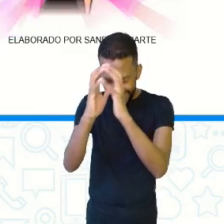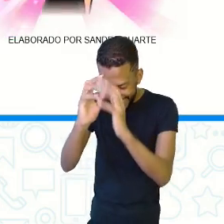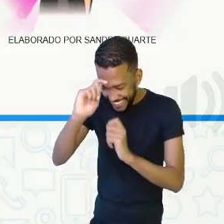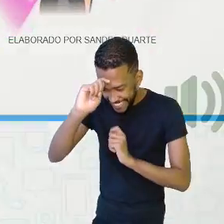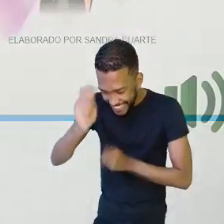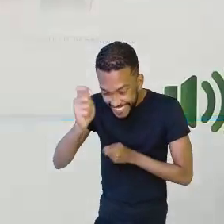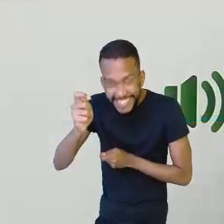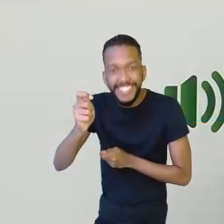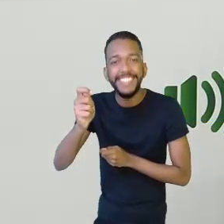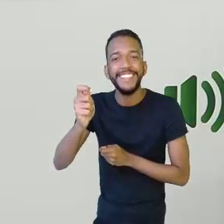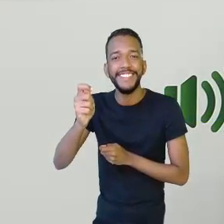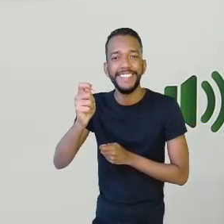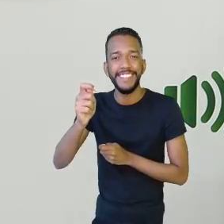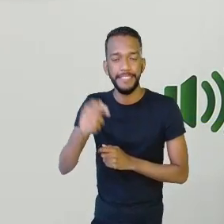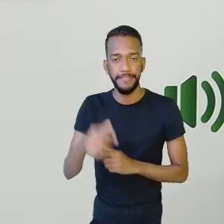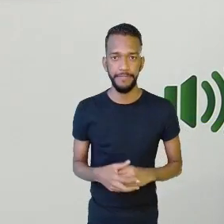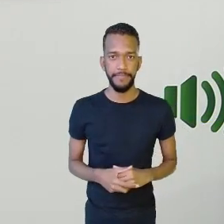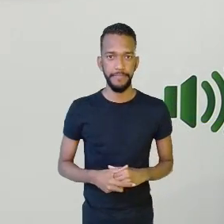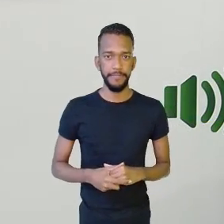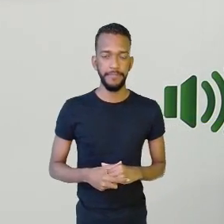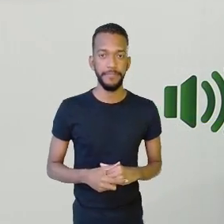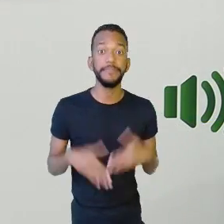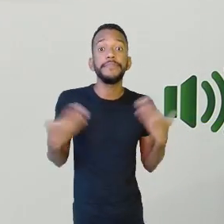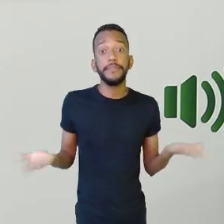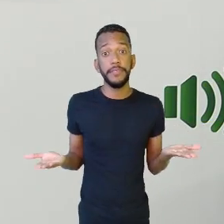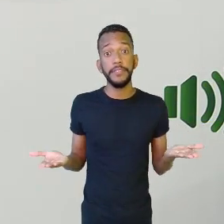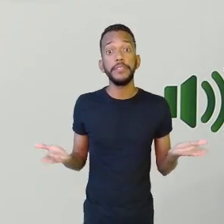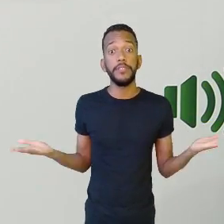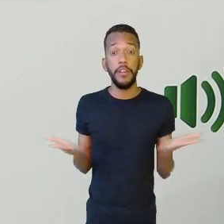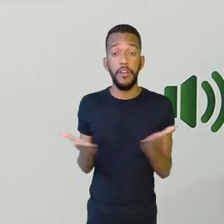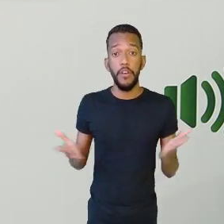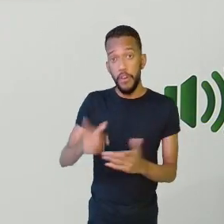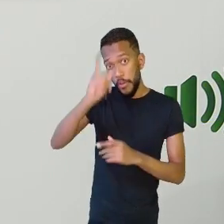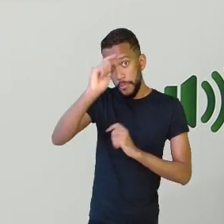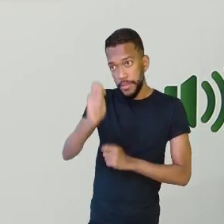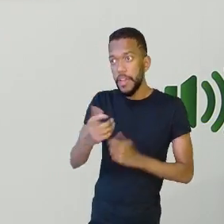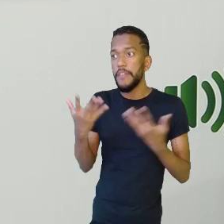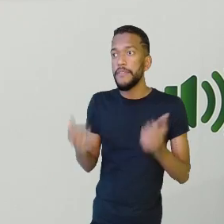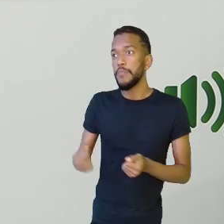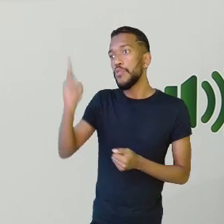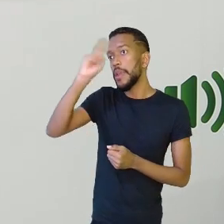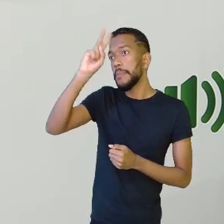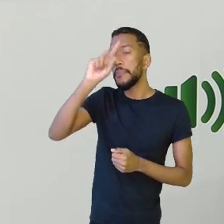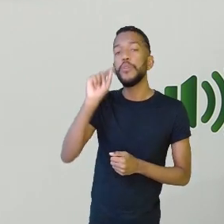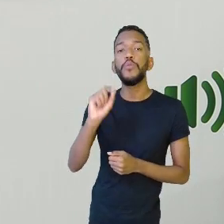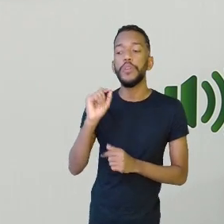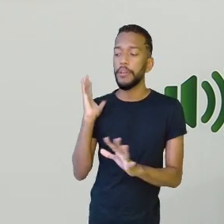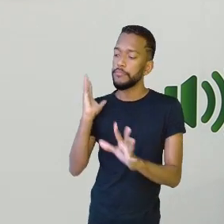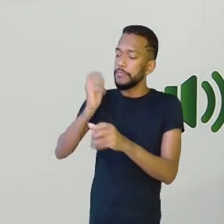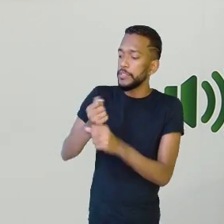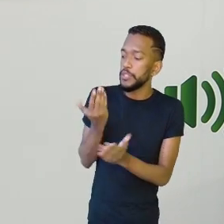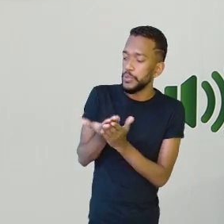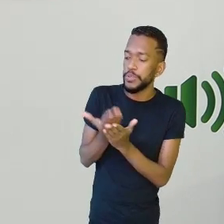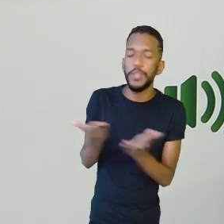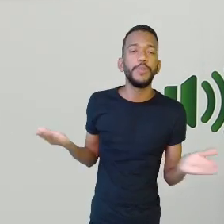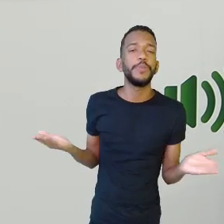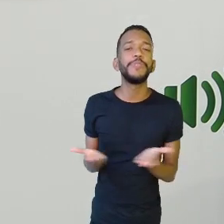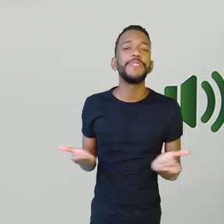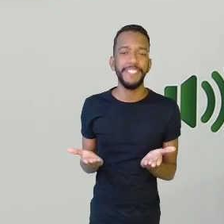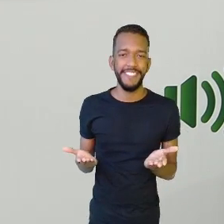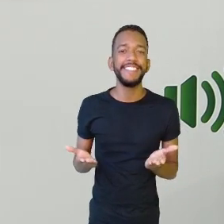Recife! Então, com essa homenagem, vamos lembrando um pouquinho do que nós estudamos hoje.